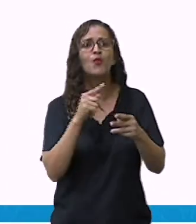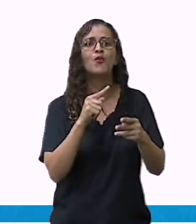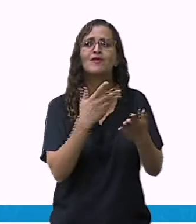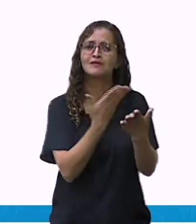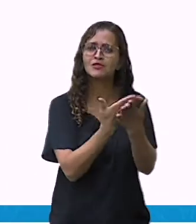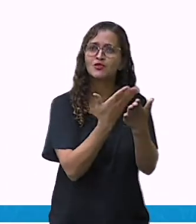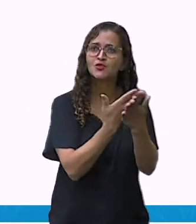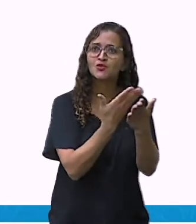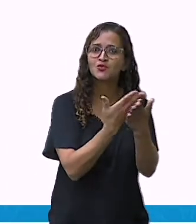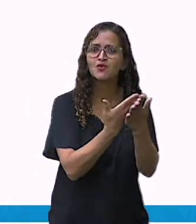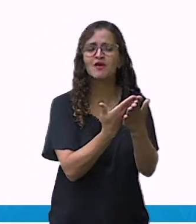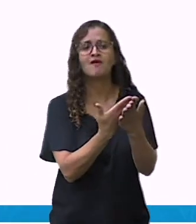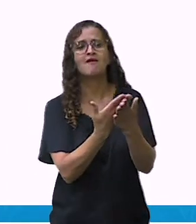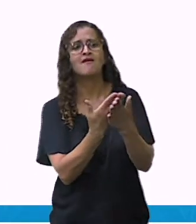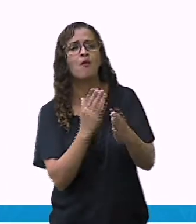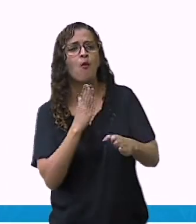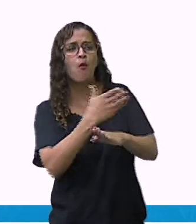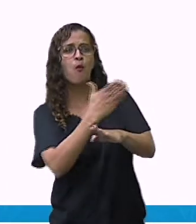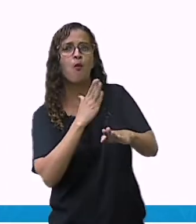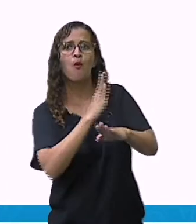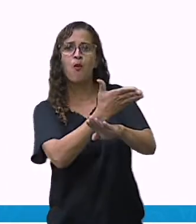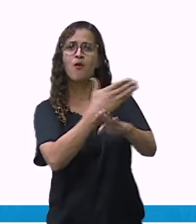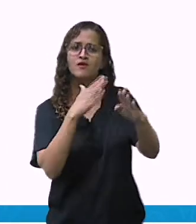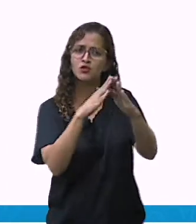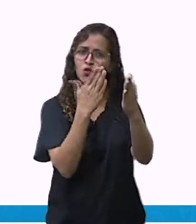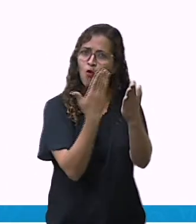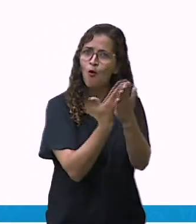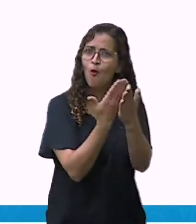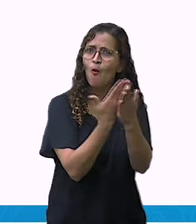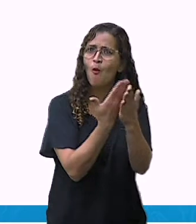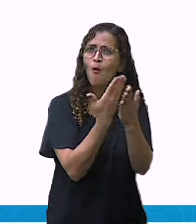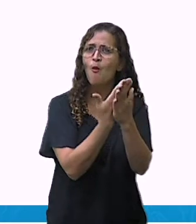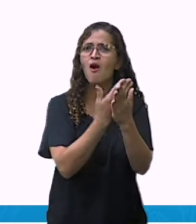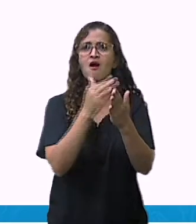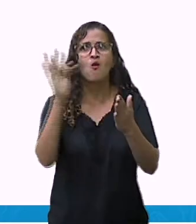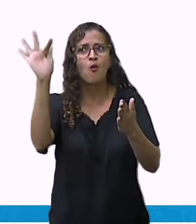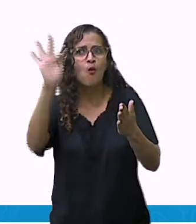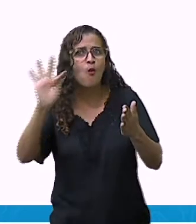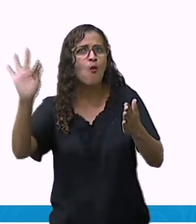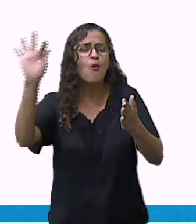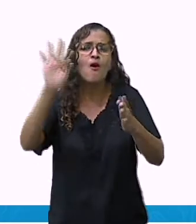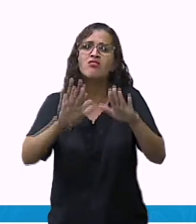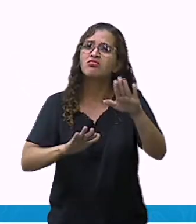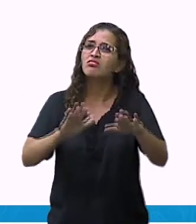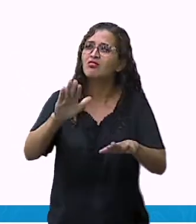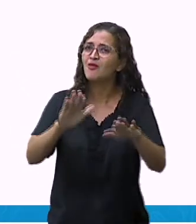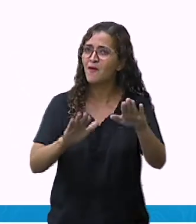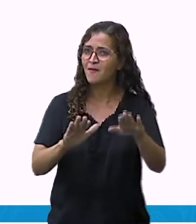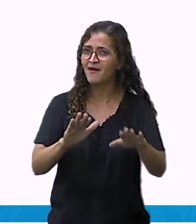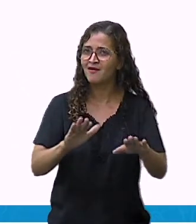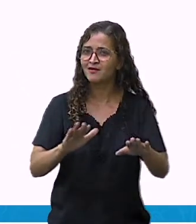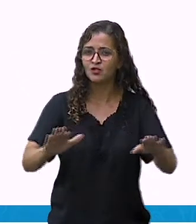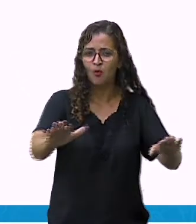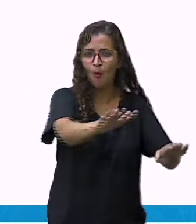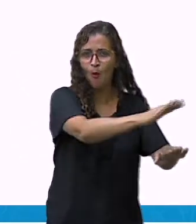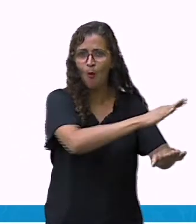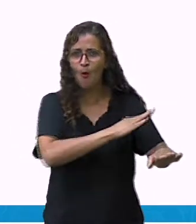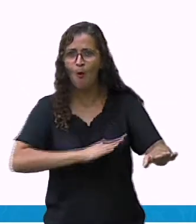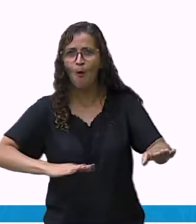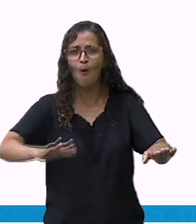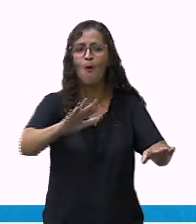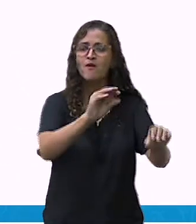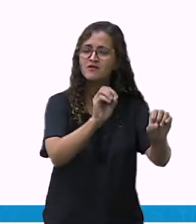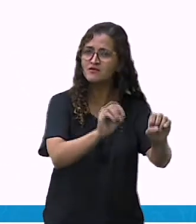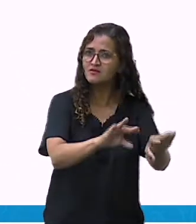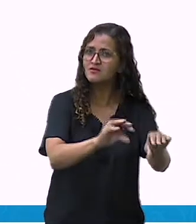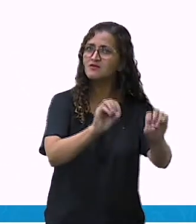ensino. Aluno escolar que estuda. Num outro dicionário, eu